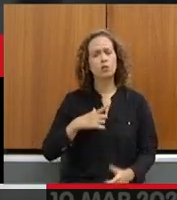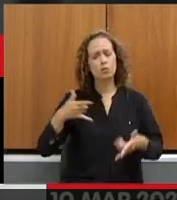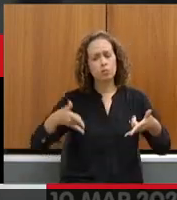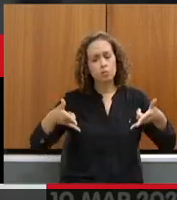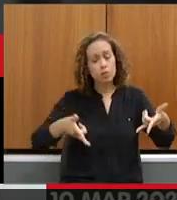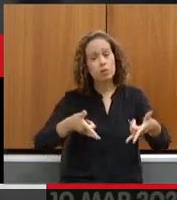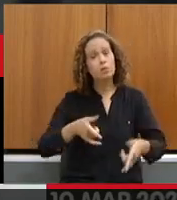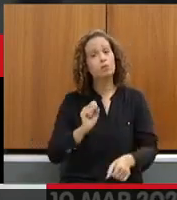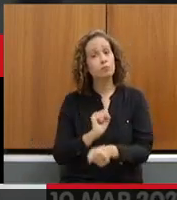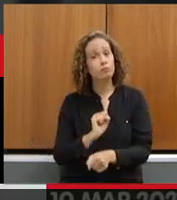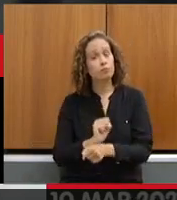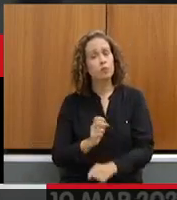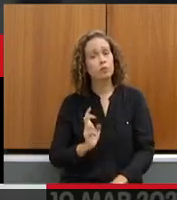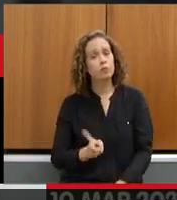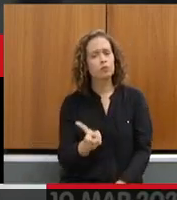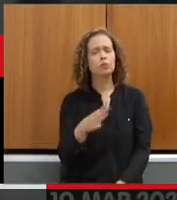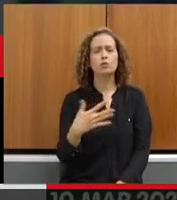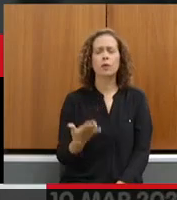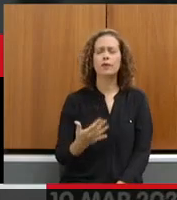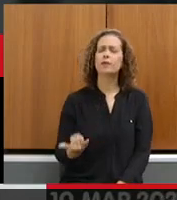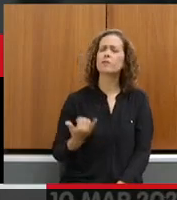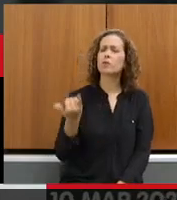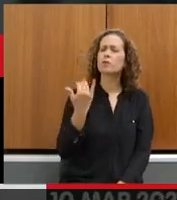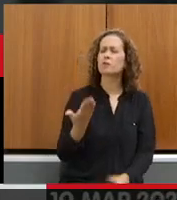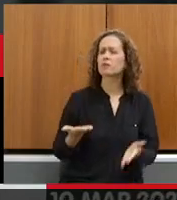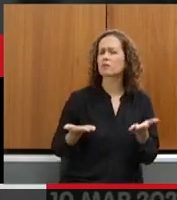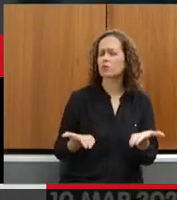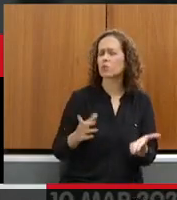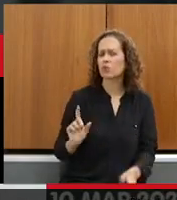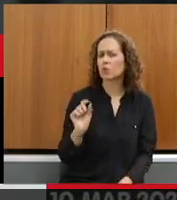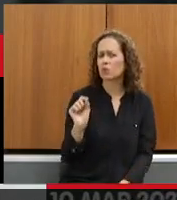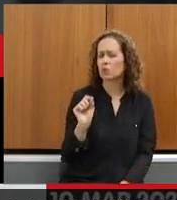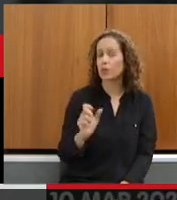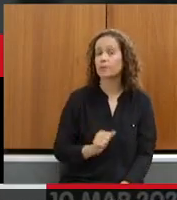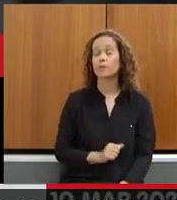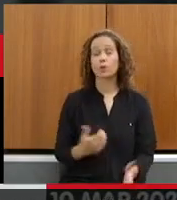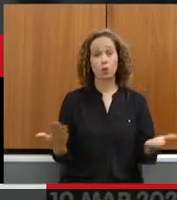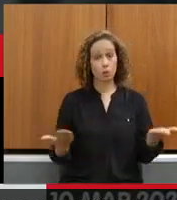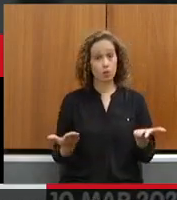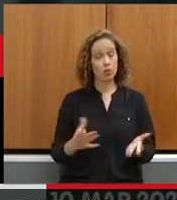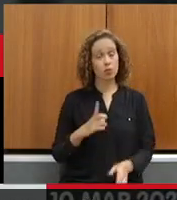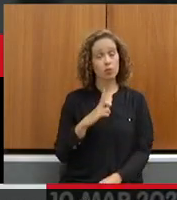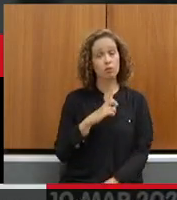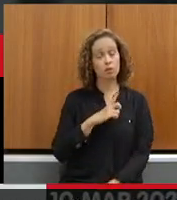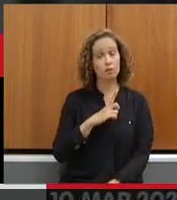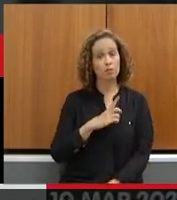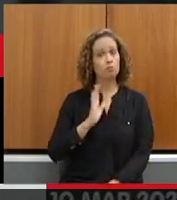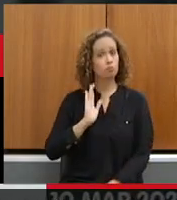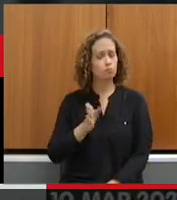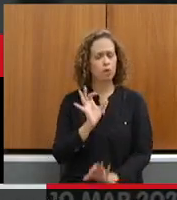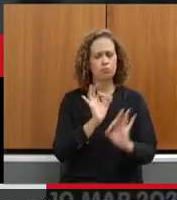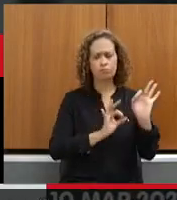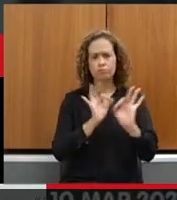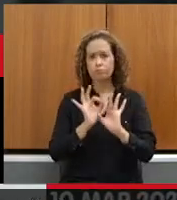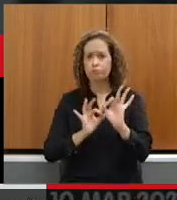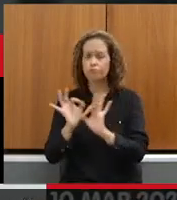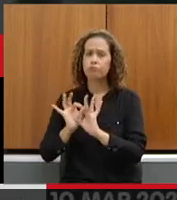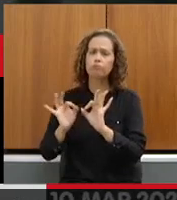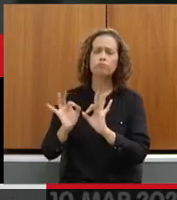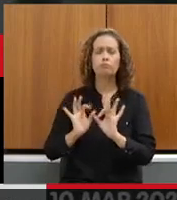continuarão operando qual que foi a importância disso hoje com que nós temos preparados e